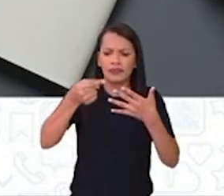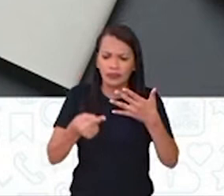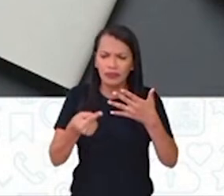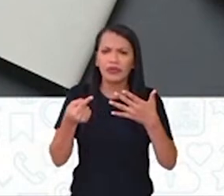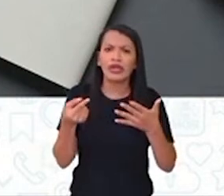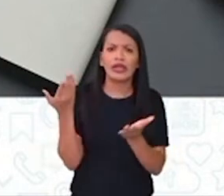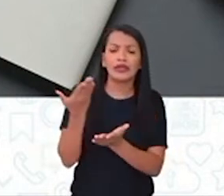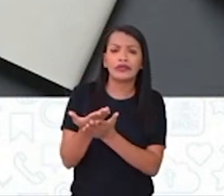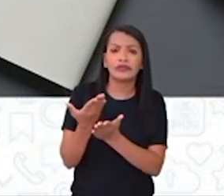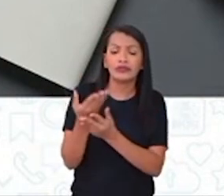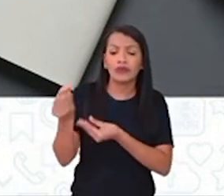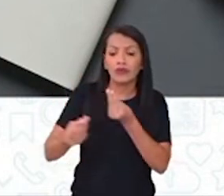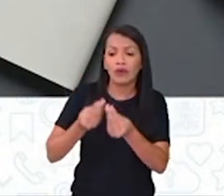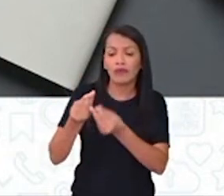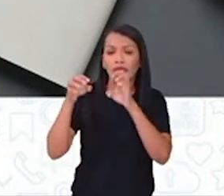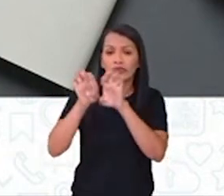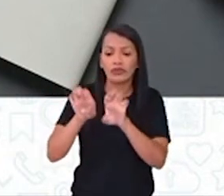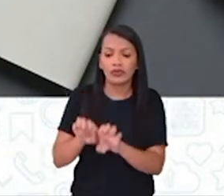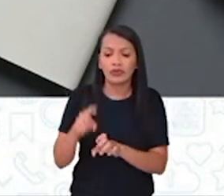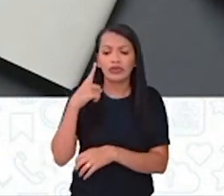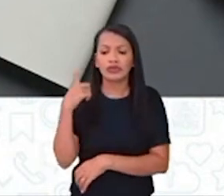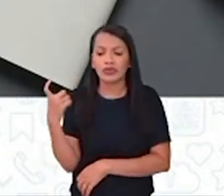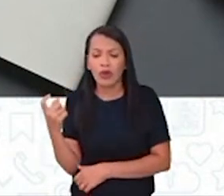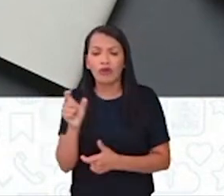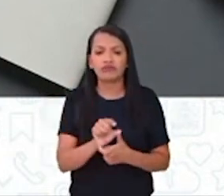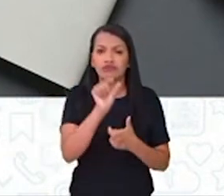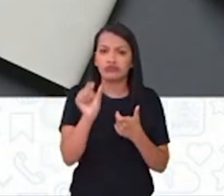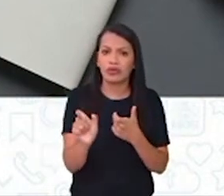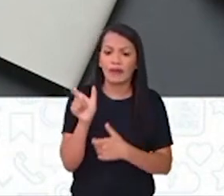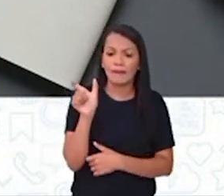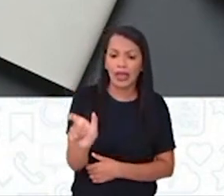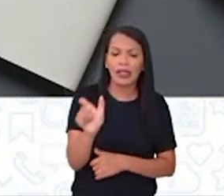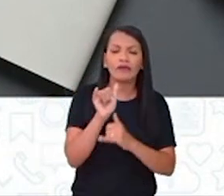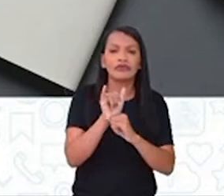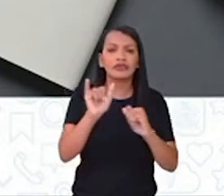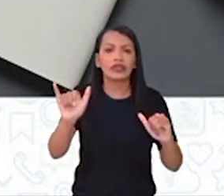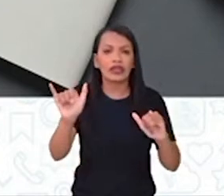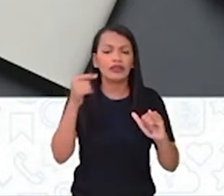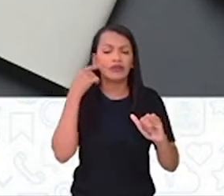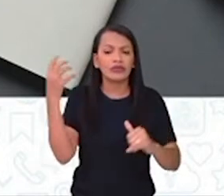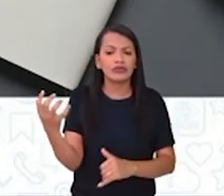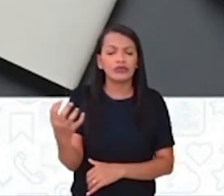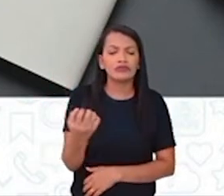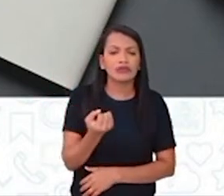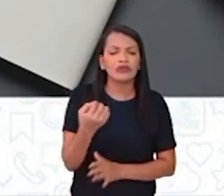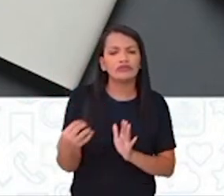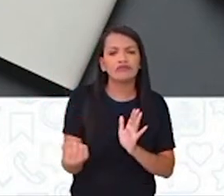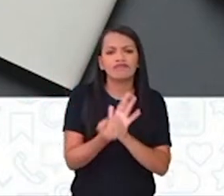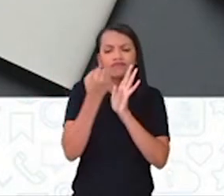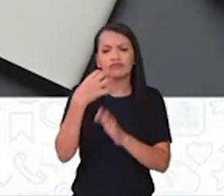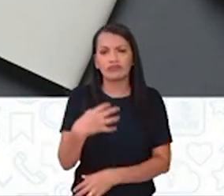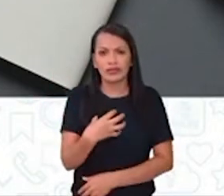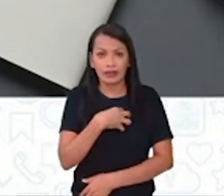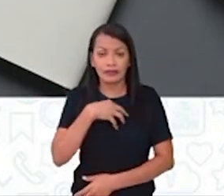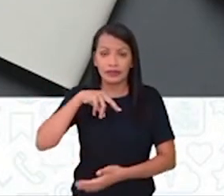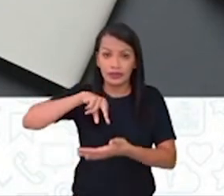Estudando como a estrutura de sons, sílabas, palavras e enunciados impacta em seu significado